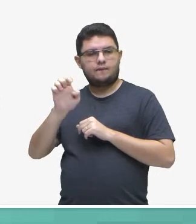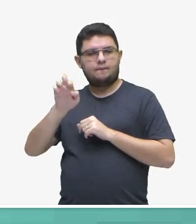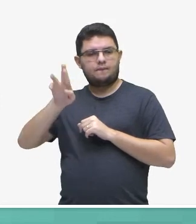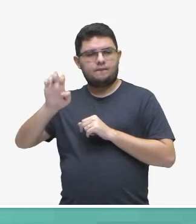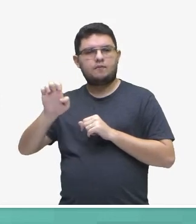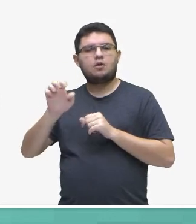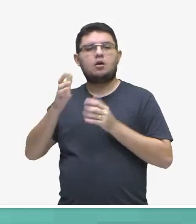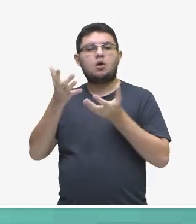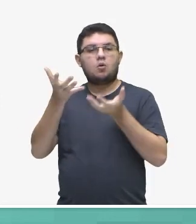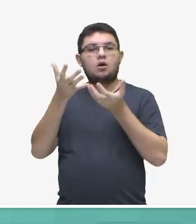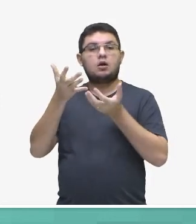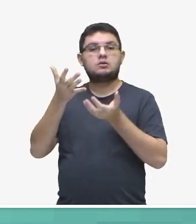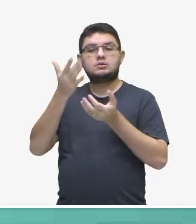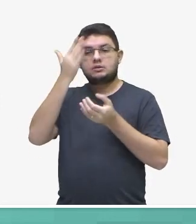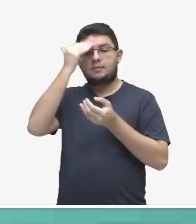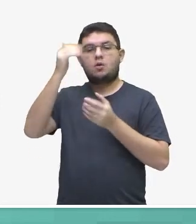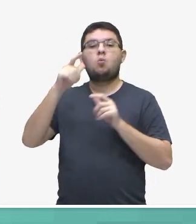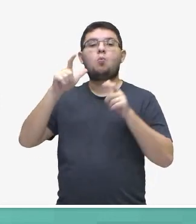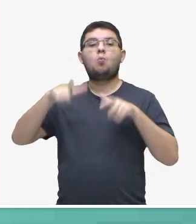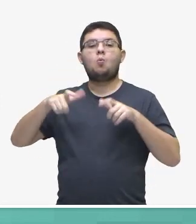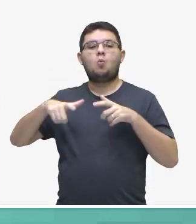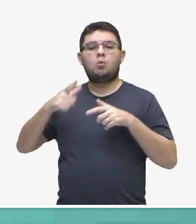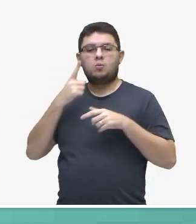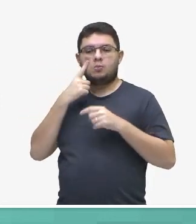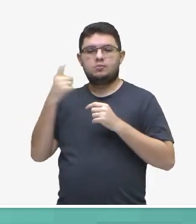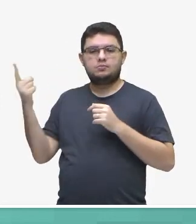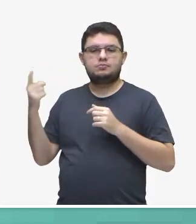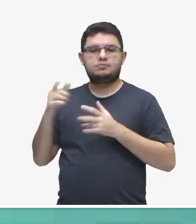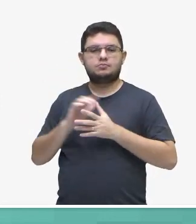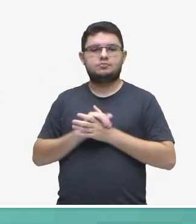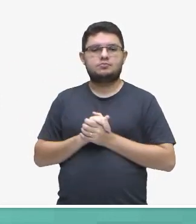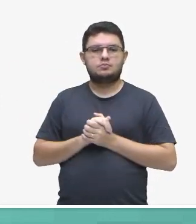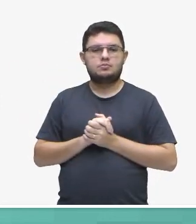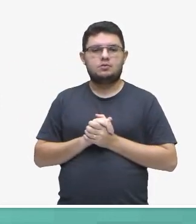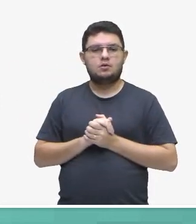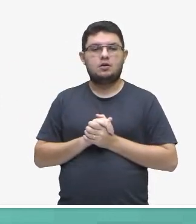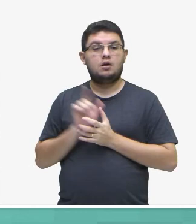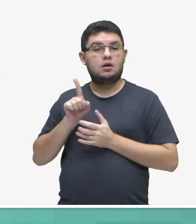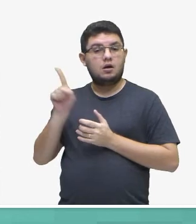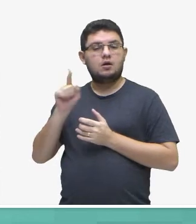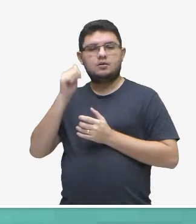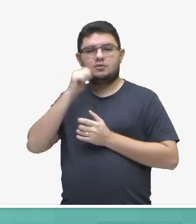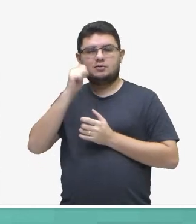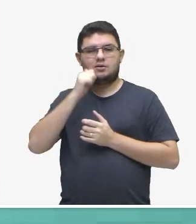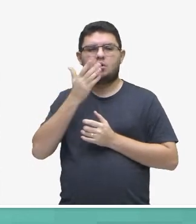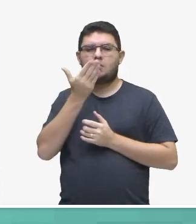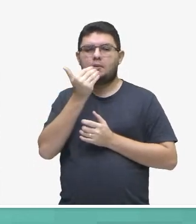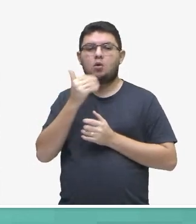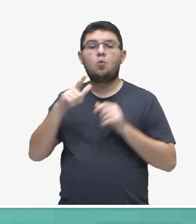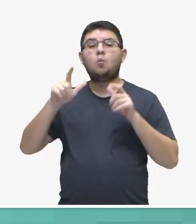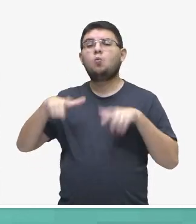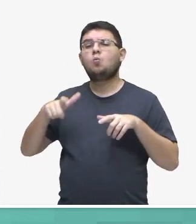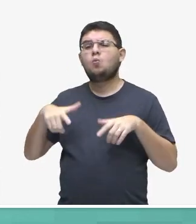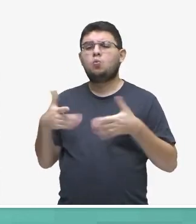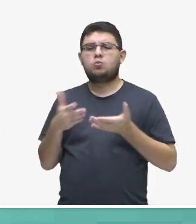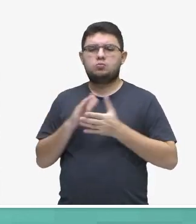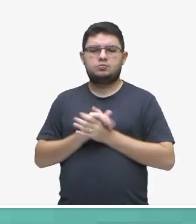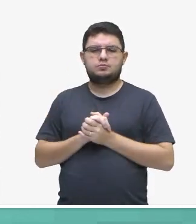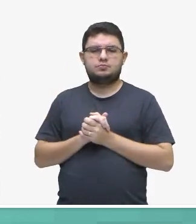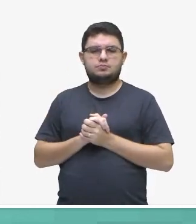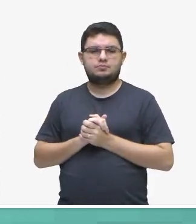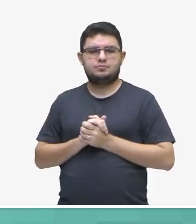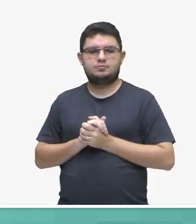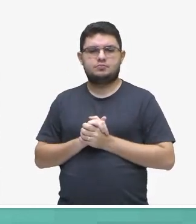saber o local que a personagem, no caso, está tendo as refeições dela. Where does she have her meals? Onde